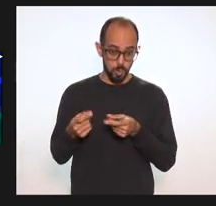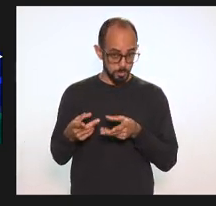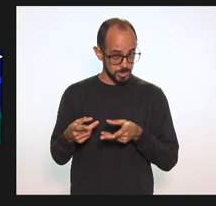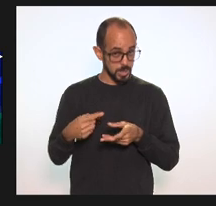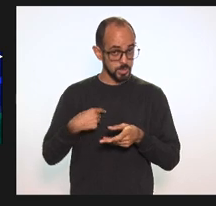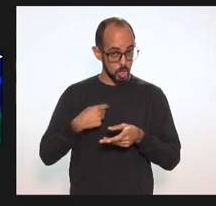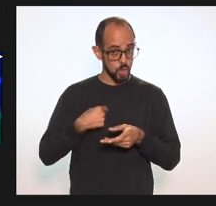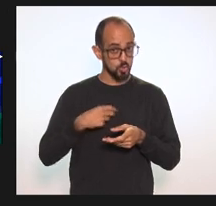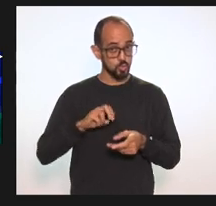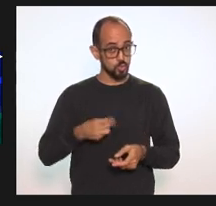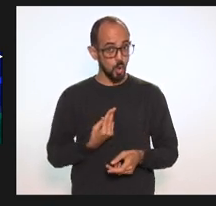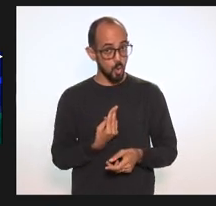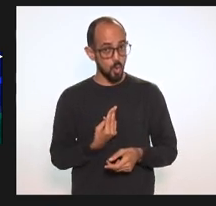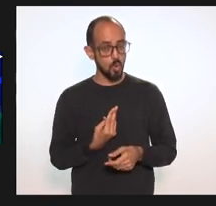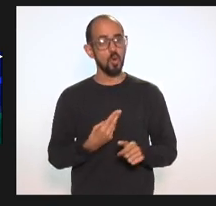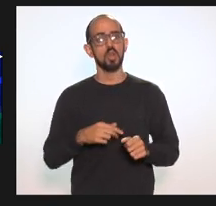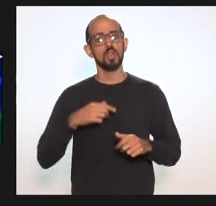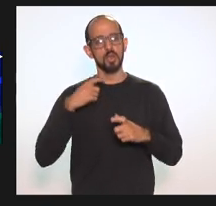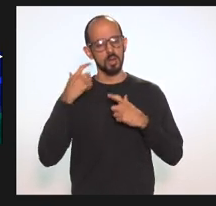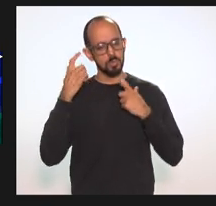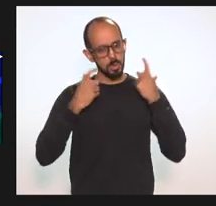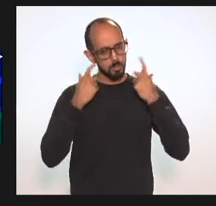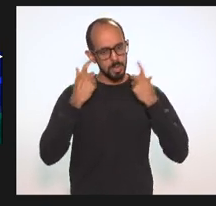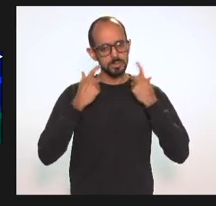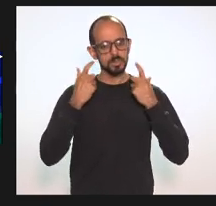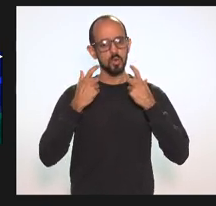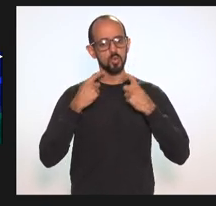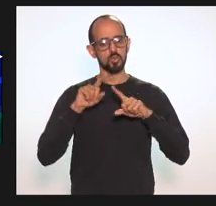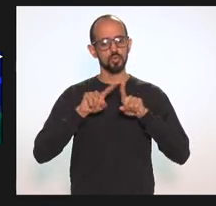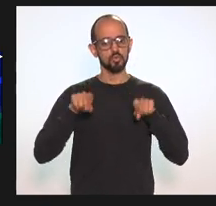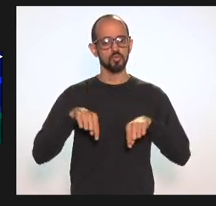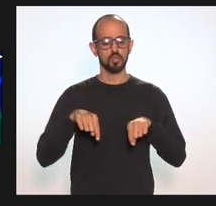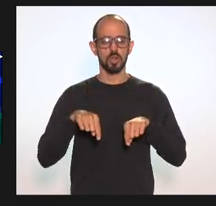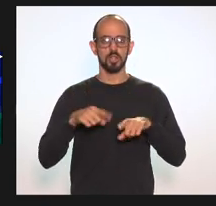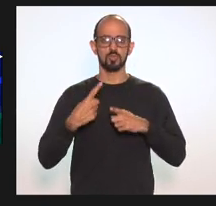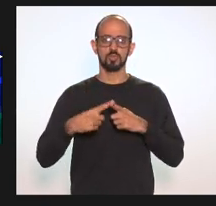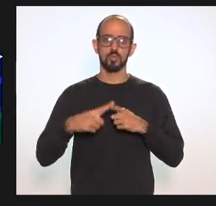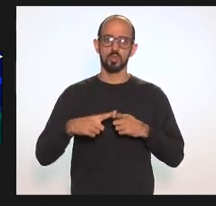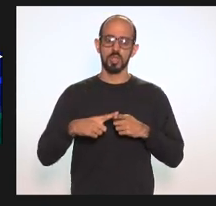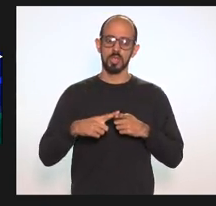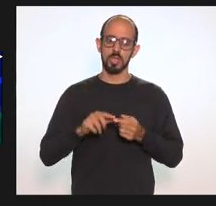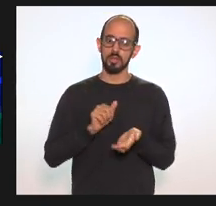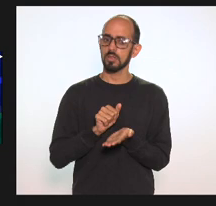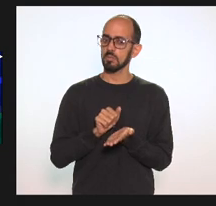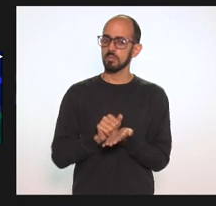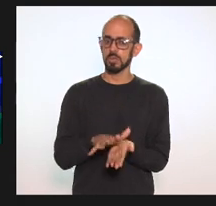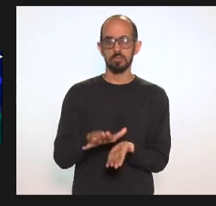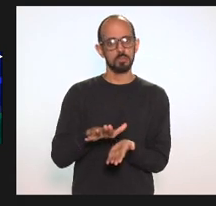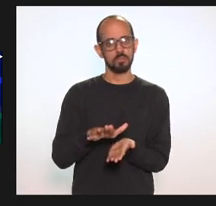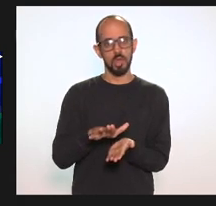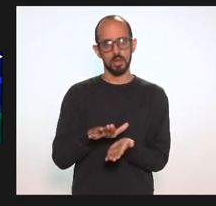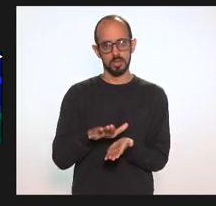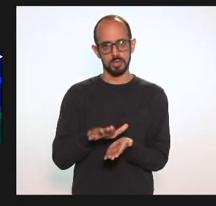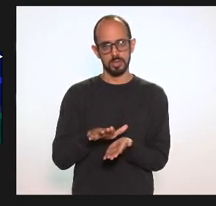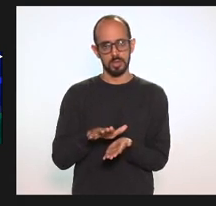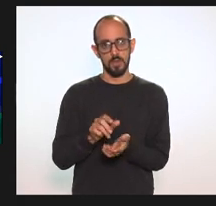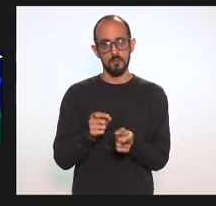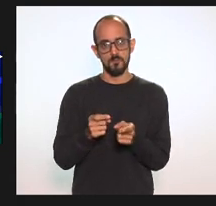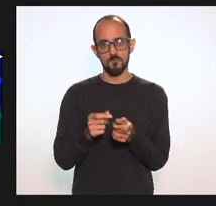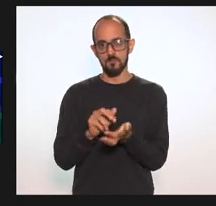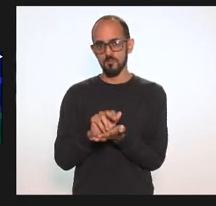sei a música a preocupação nossos funcionários é porque muitos empregos São se perderam muitos comércios